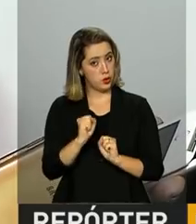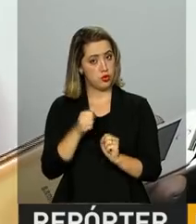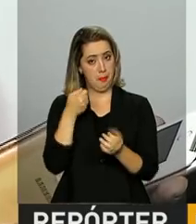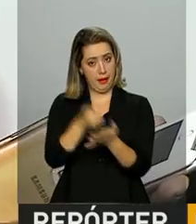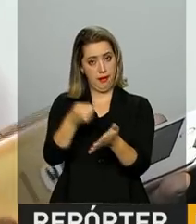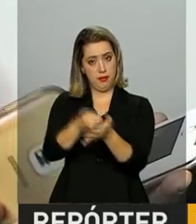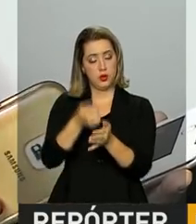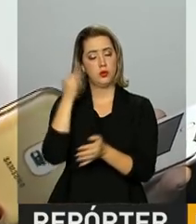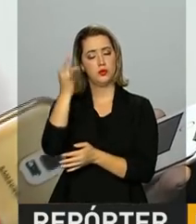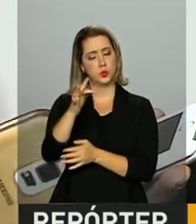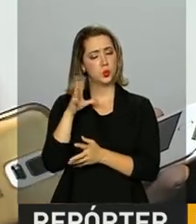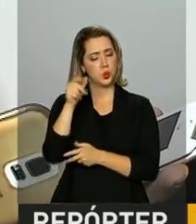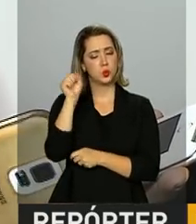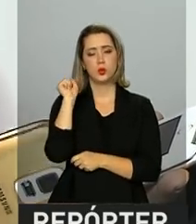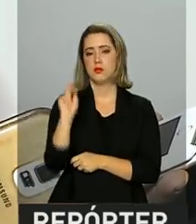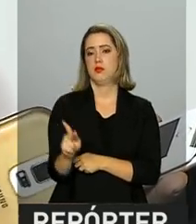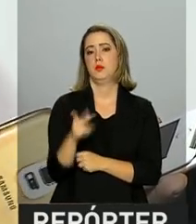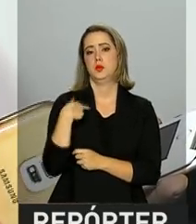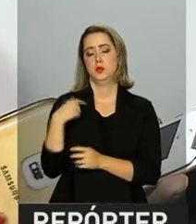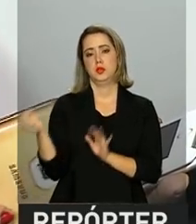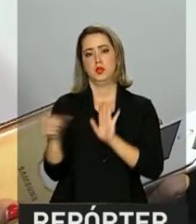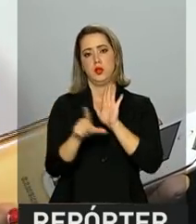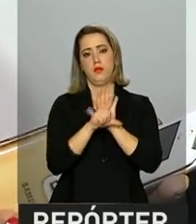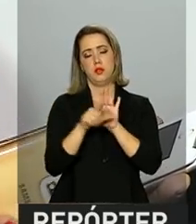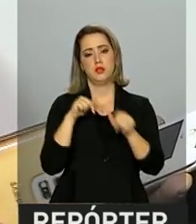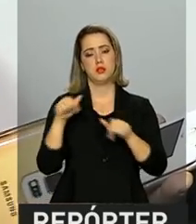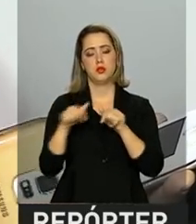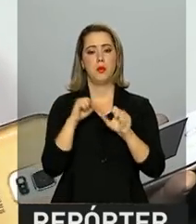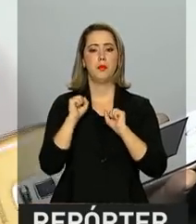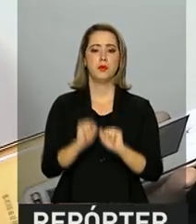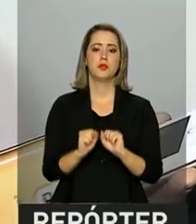E que a reforma trabalhista permita a todos ter